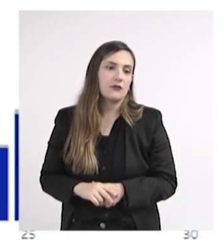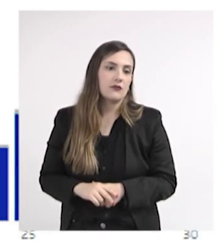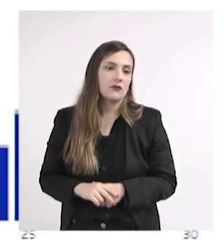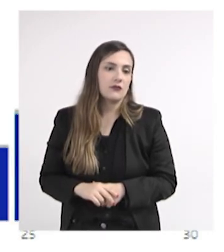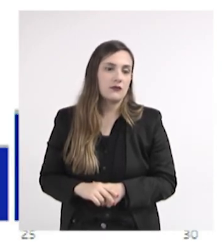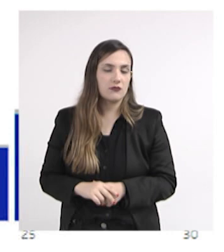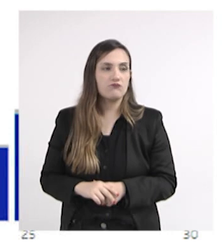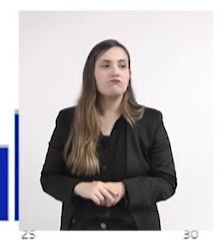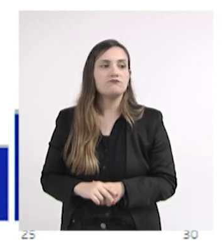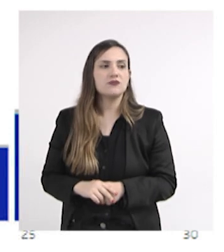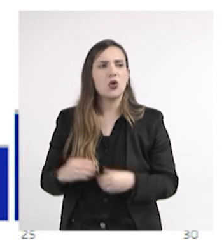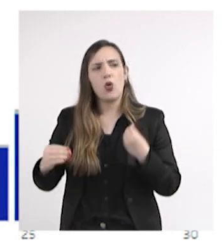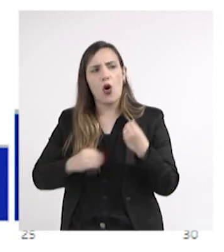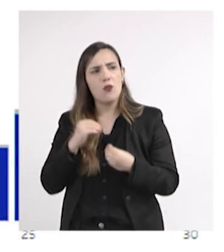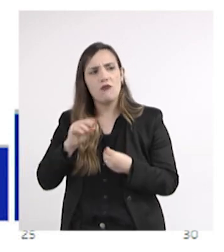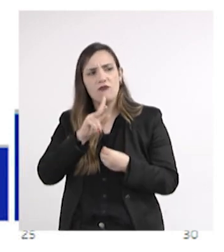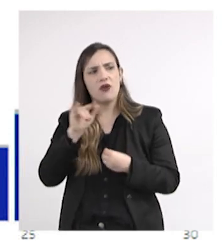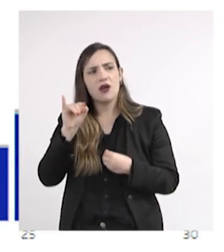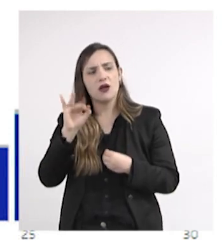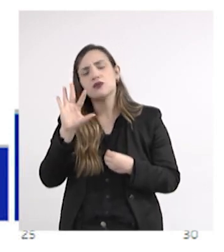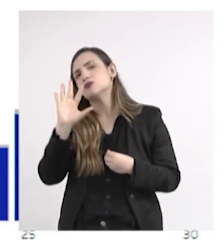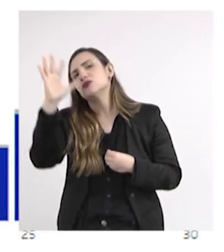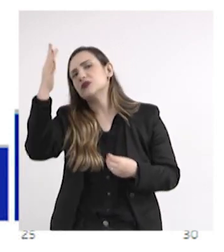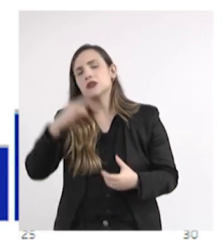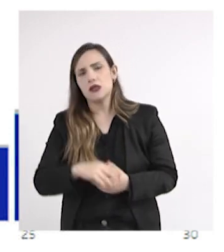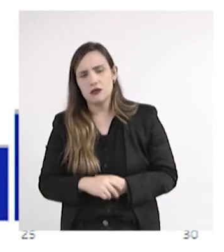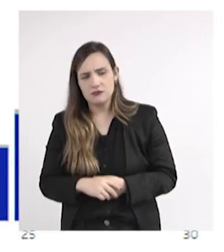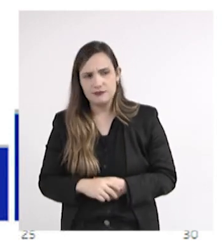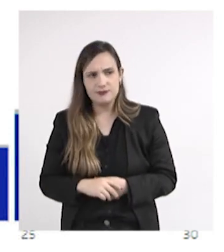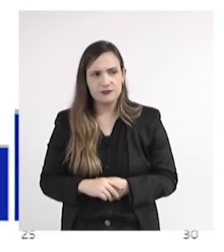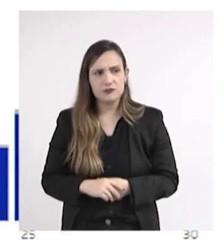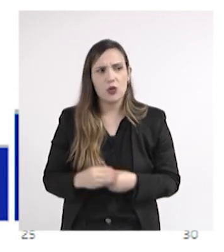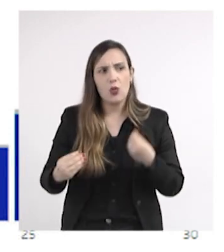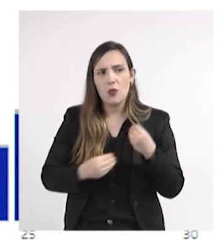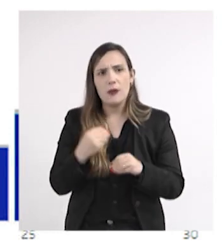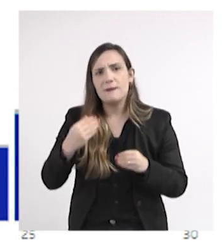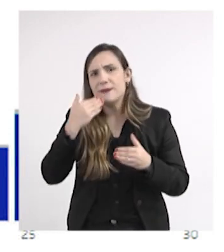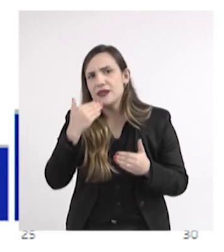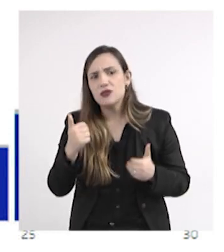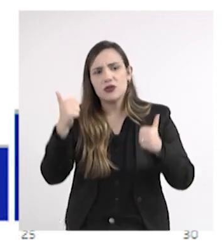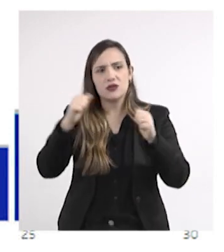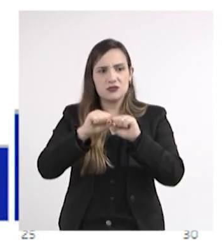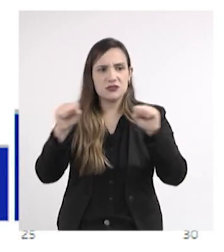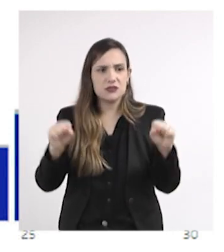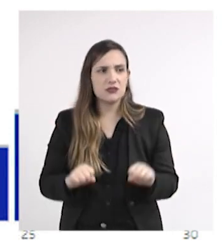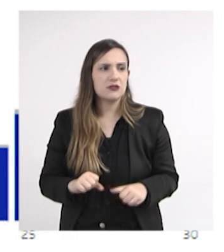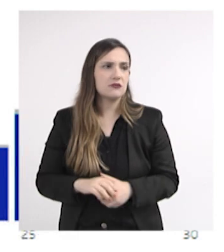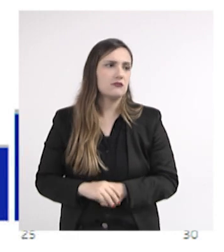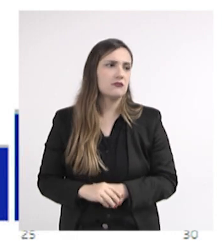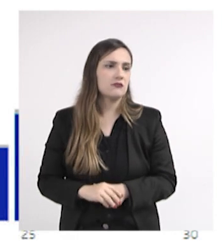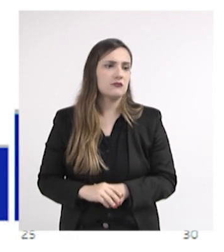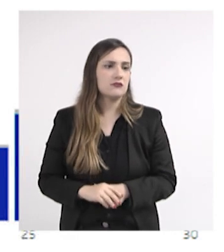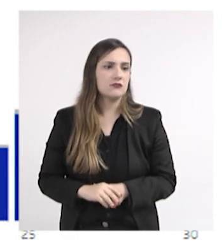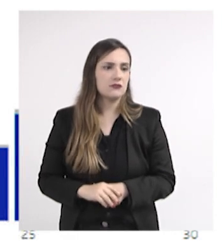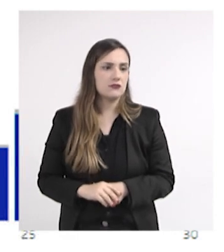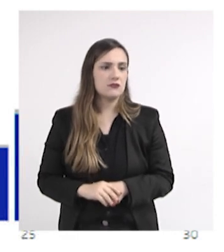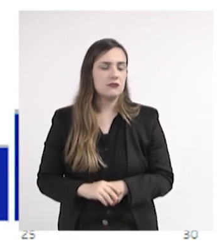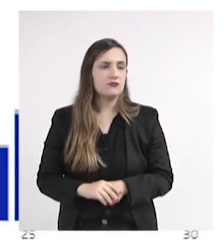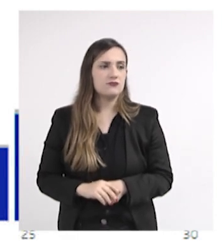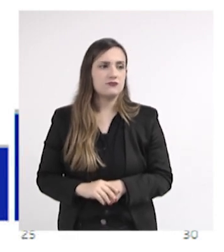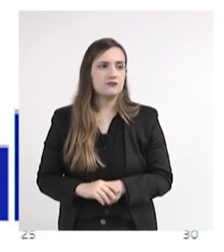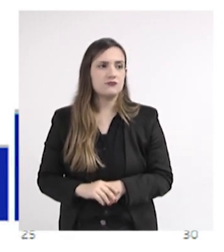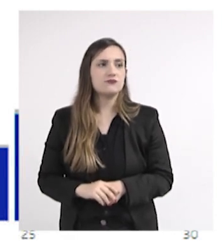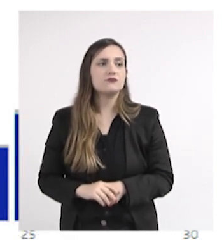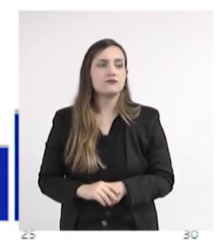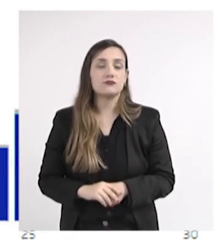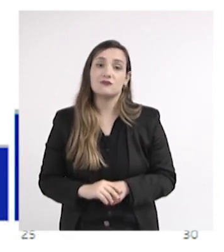o restabelecimento e ampliação a melhoria do sistema? Podemos observar neste gráfico que no primeiro e